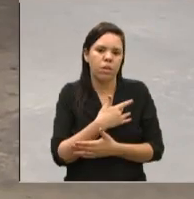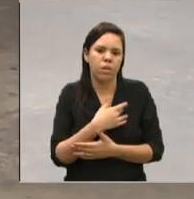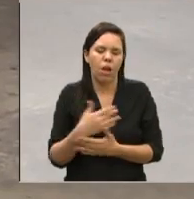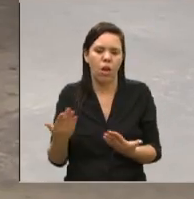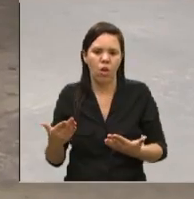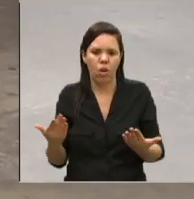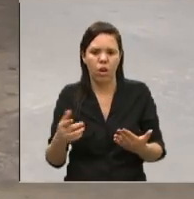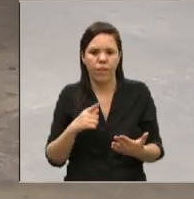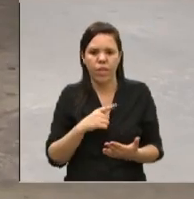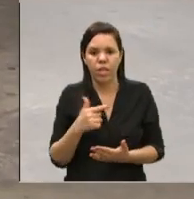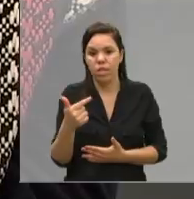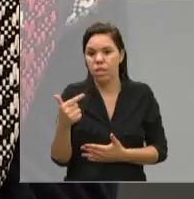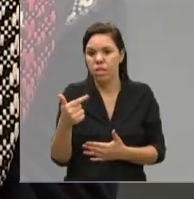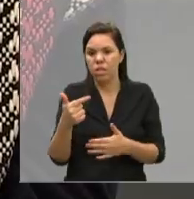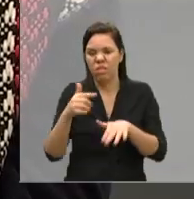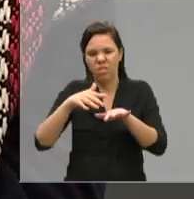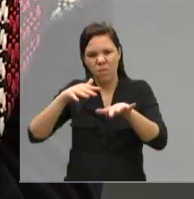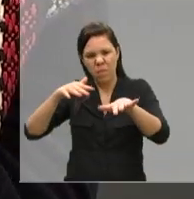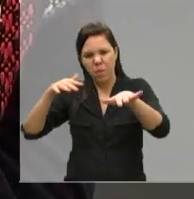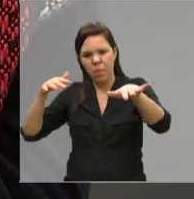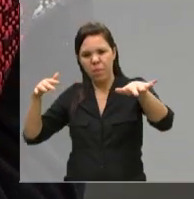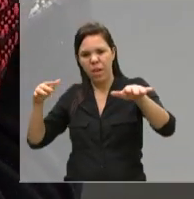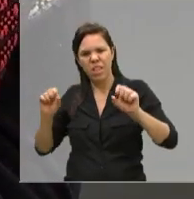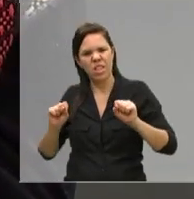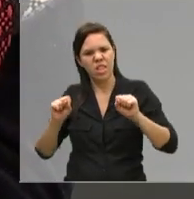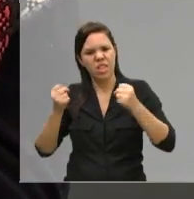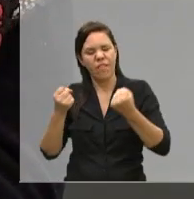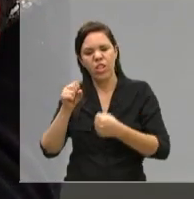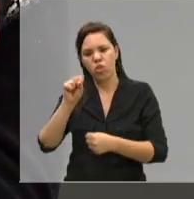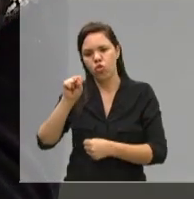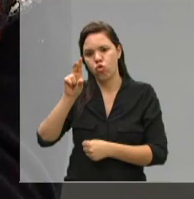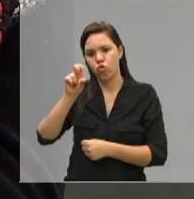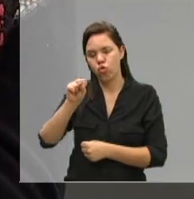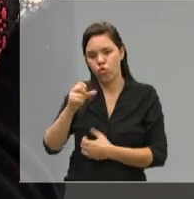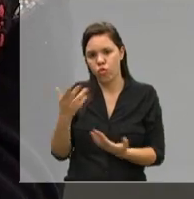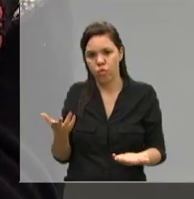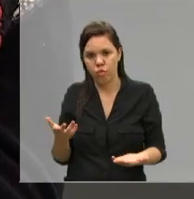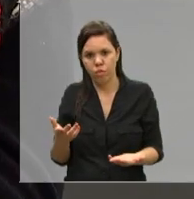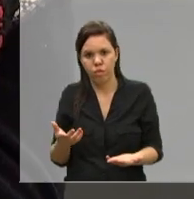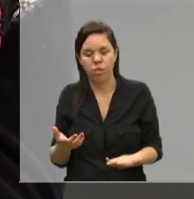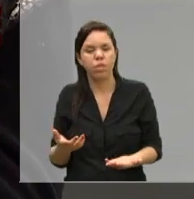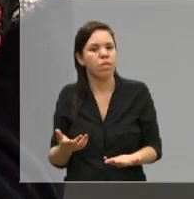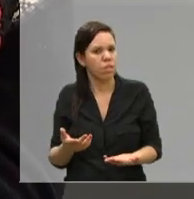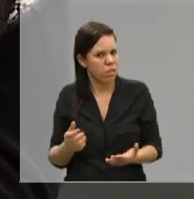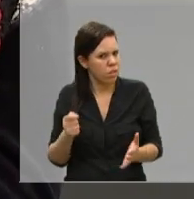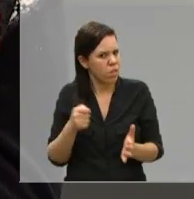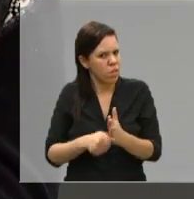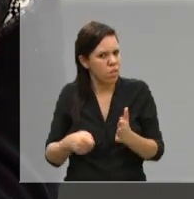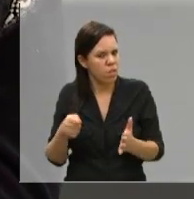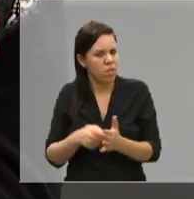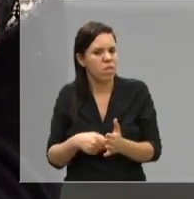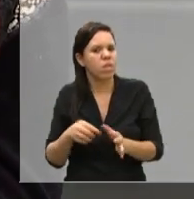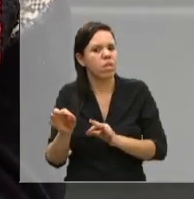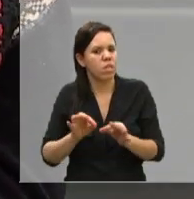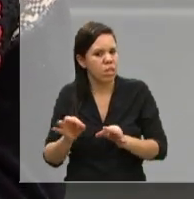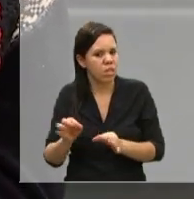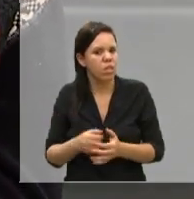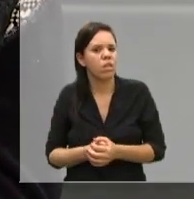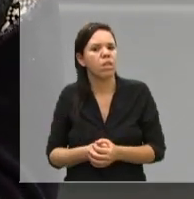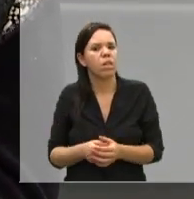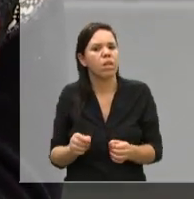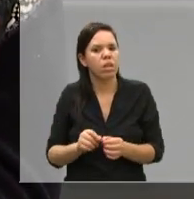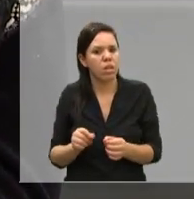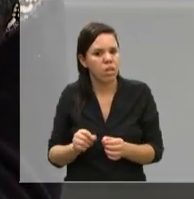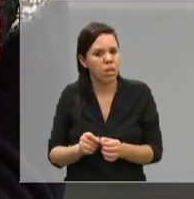marcha em defesa do SUS, que é um espaço fundamental. Movimentos pela saúde em Campinas estão se organizando